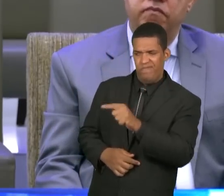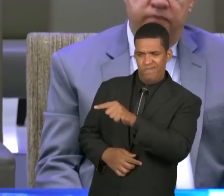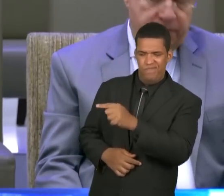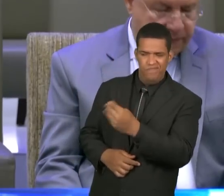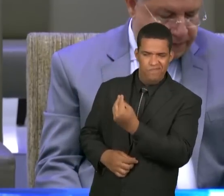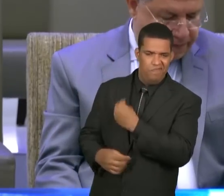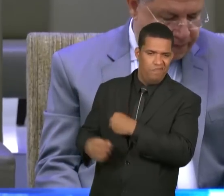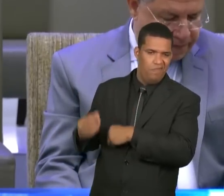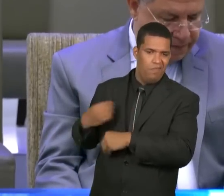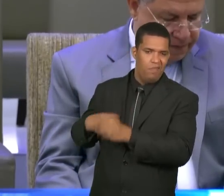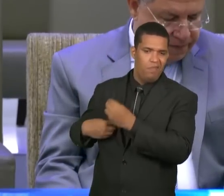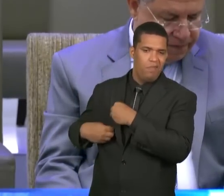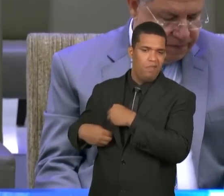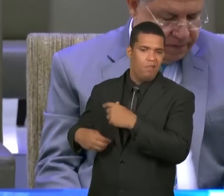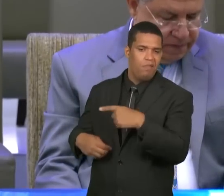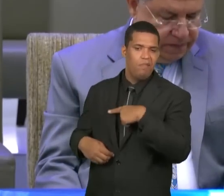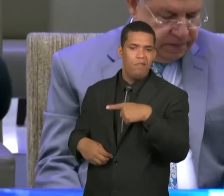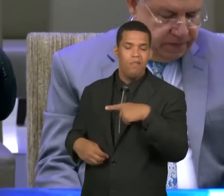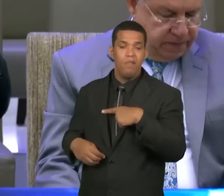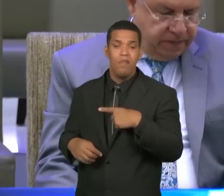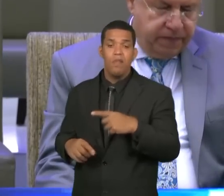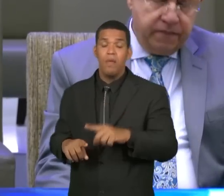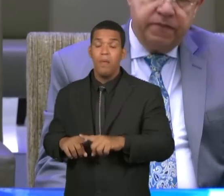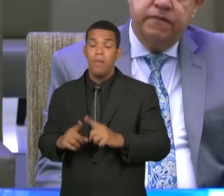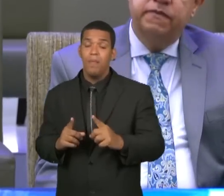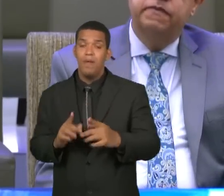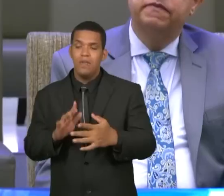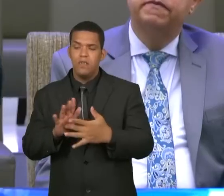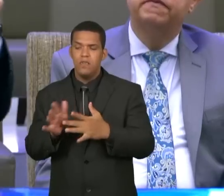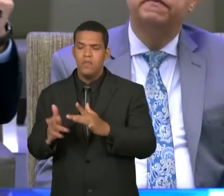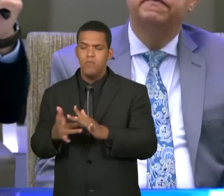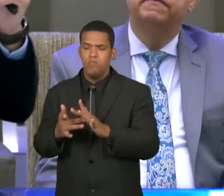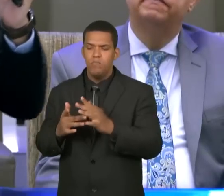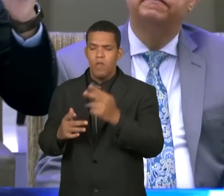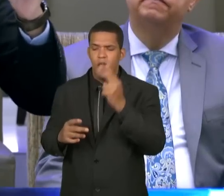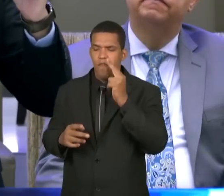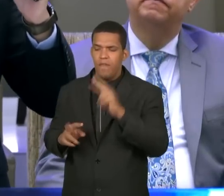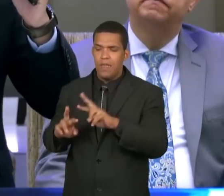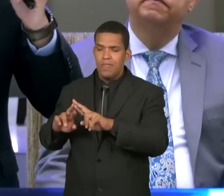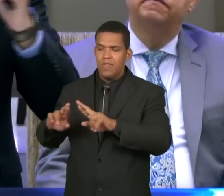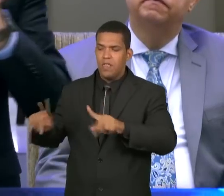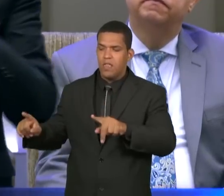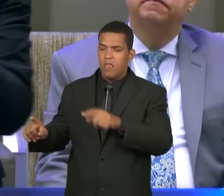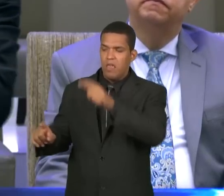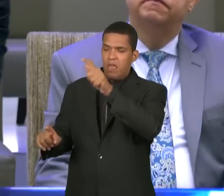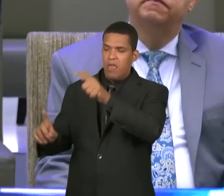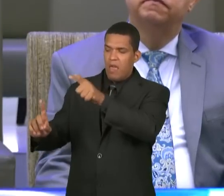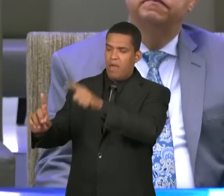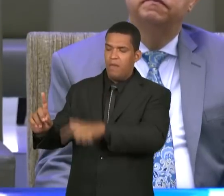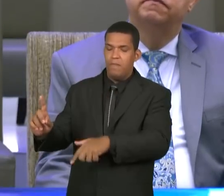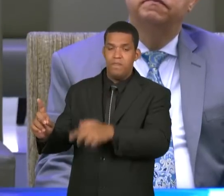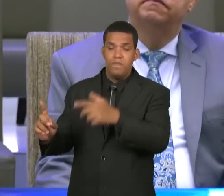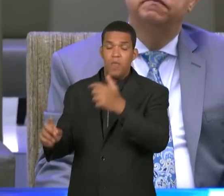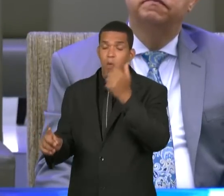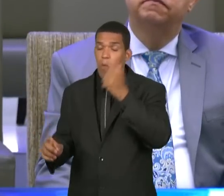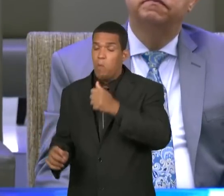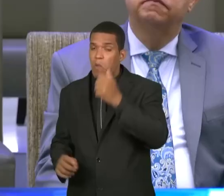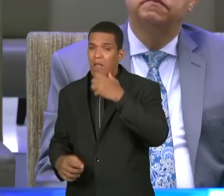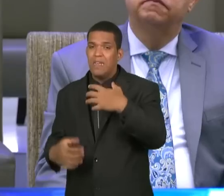sabe Jesus notou que naquela mulher havia uma sede por Deus